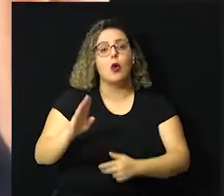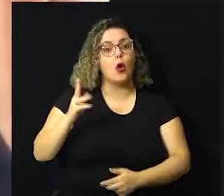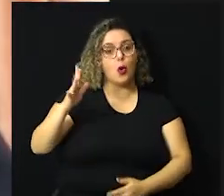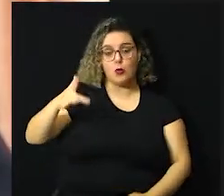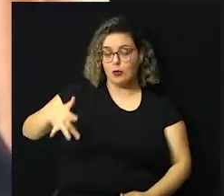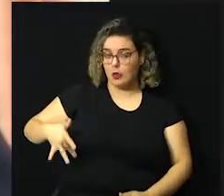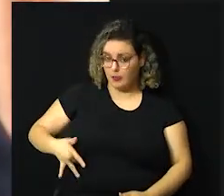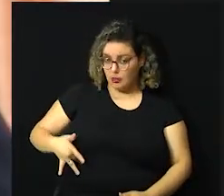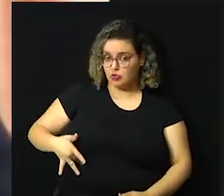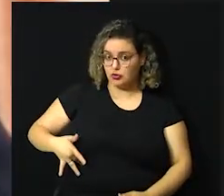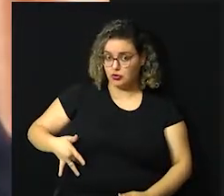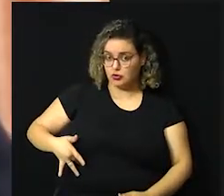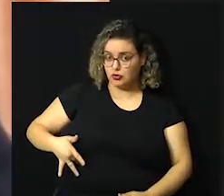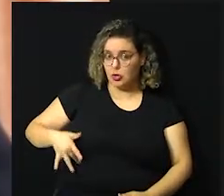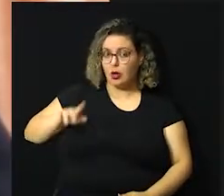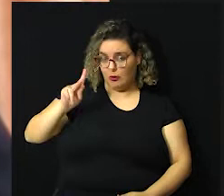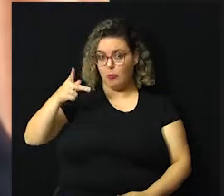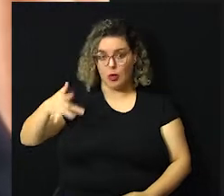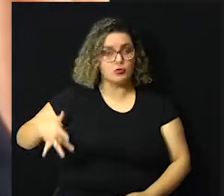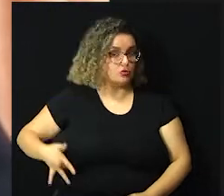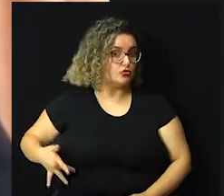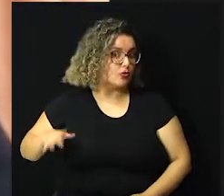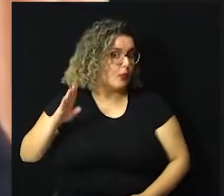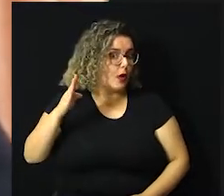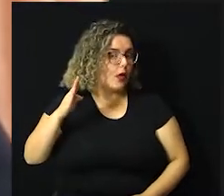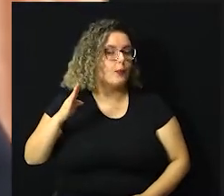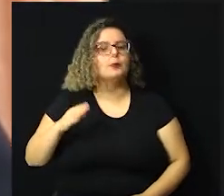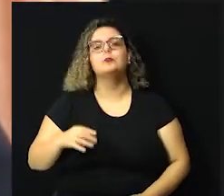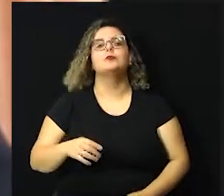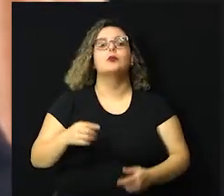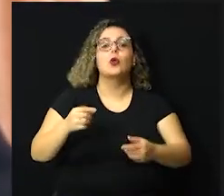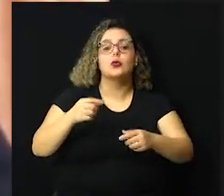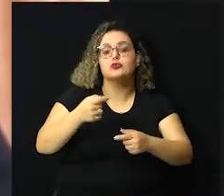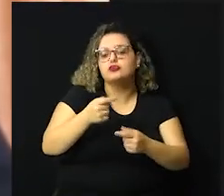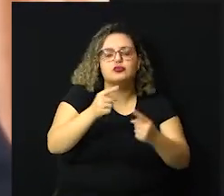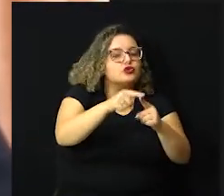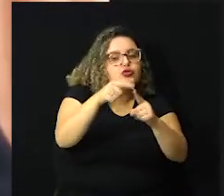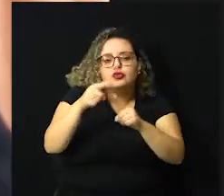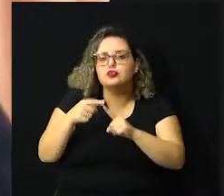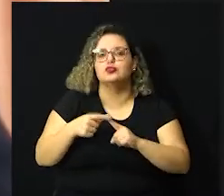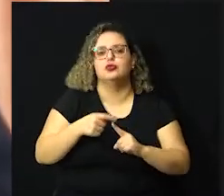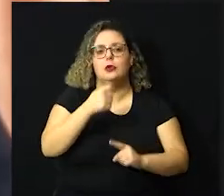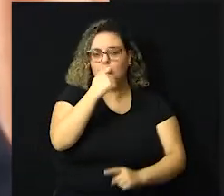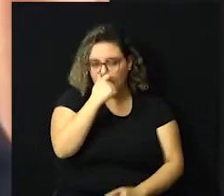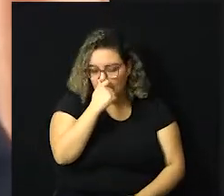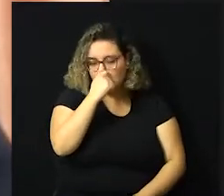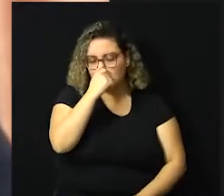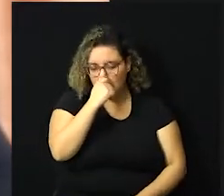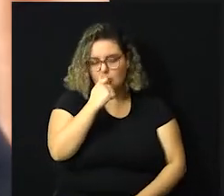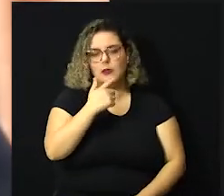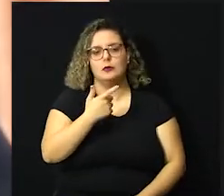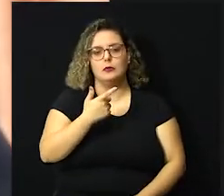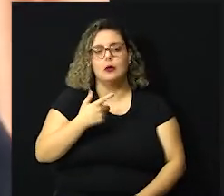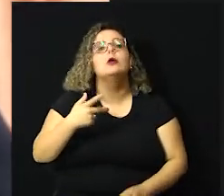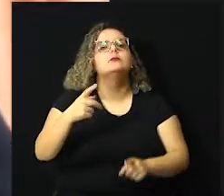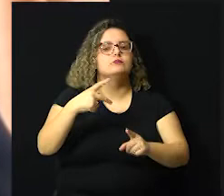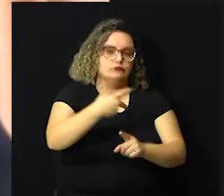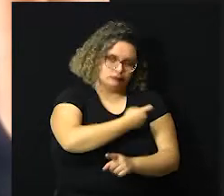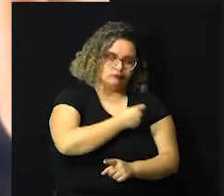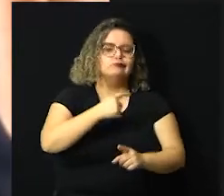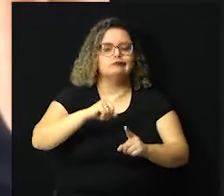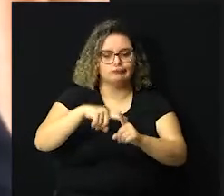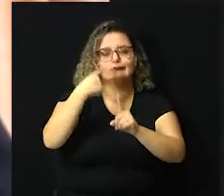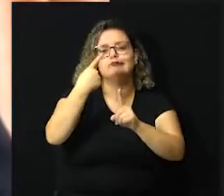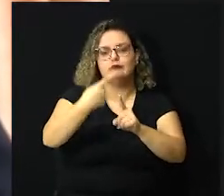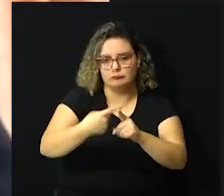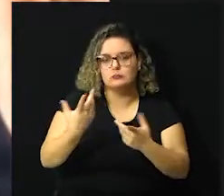B, por exemplo, isso é válido para determinados tipos de gripe que possam necessitar de mais doses de reforço. Então, depende